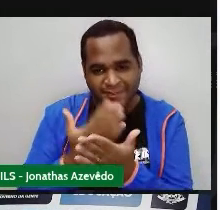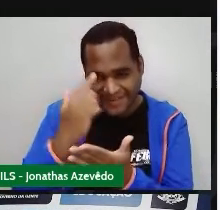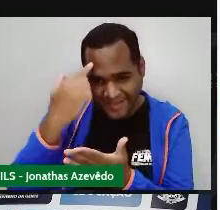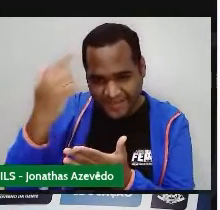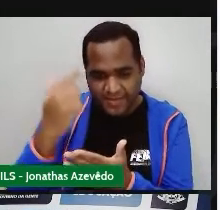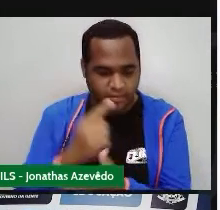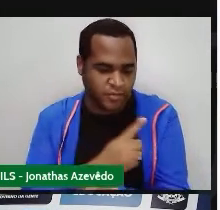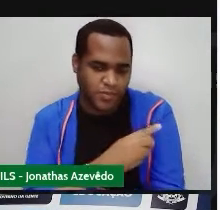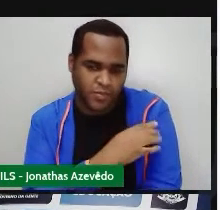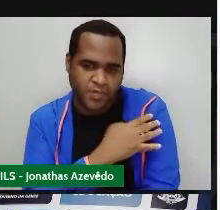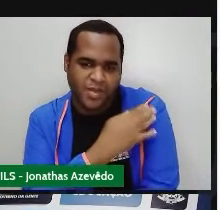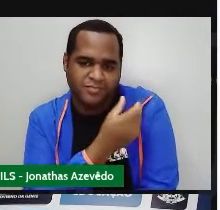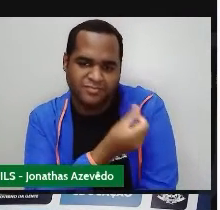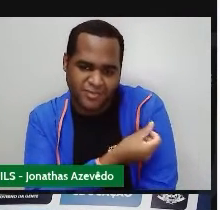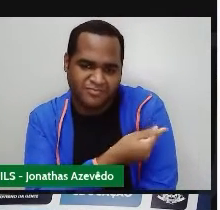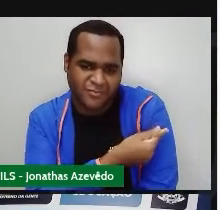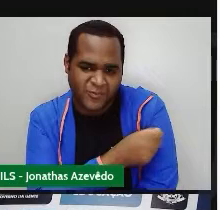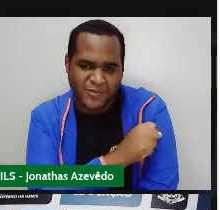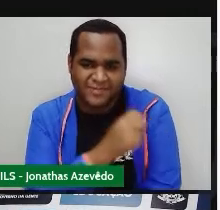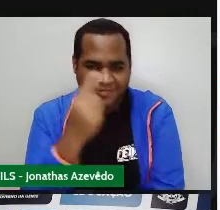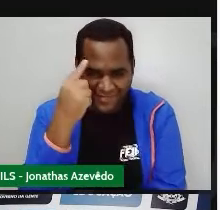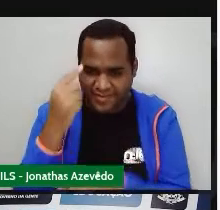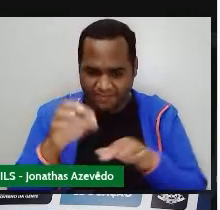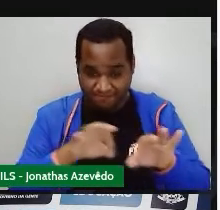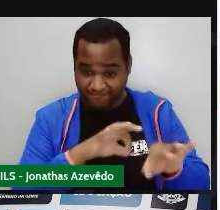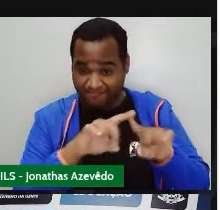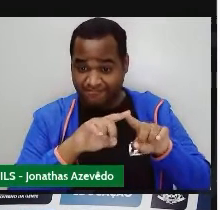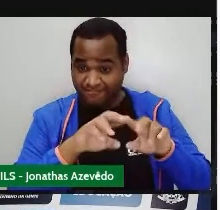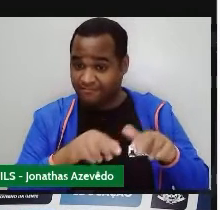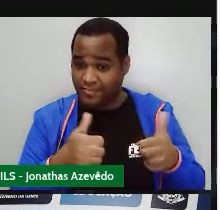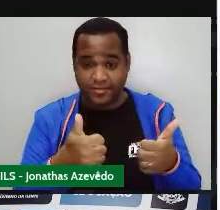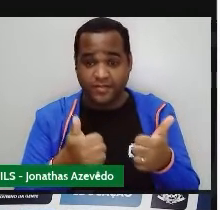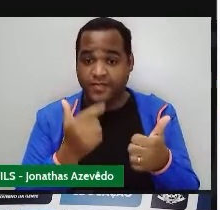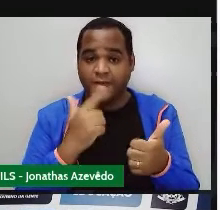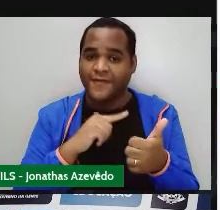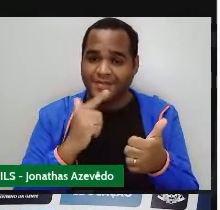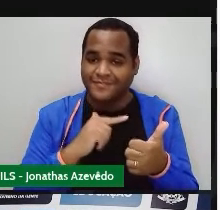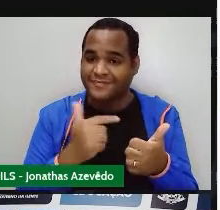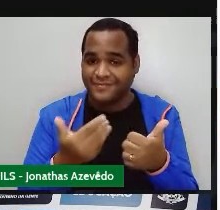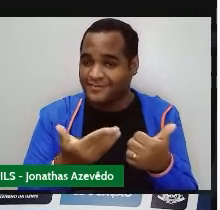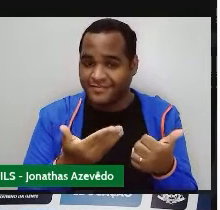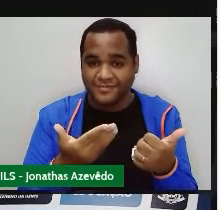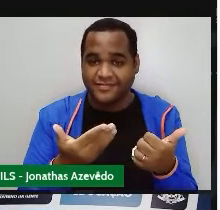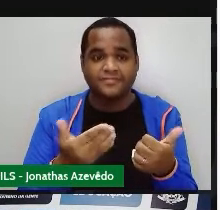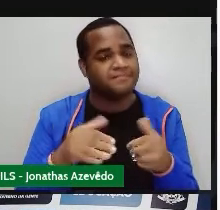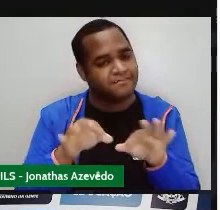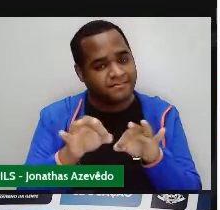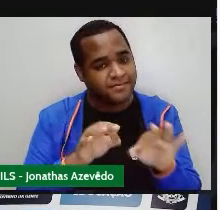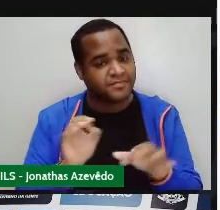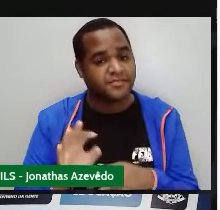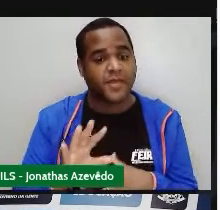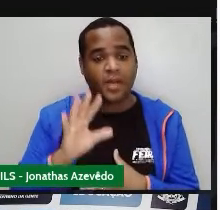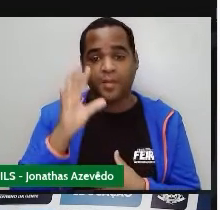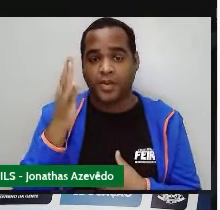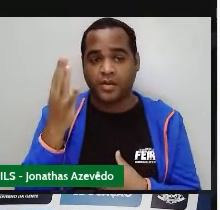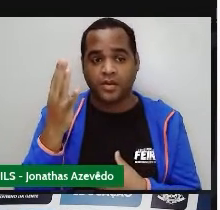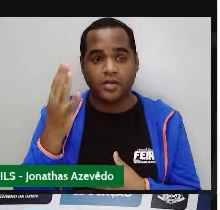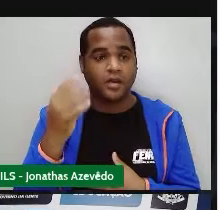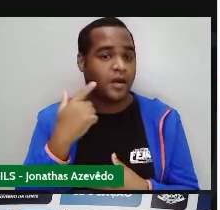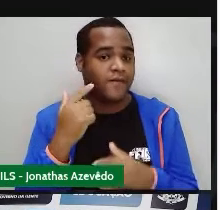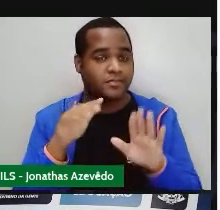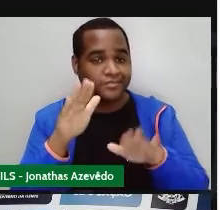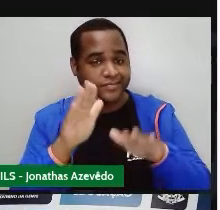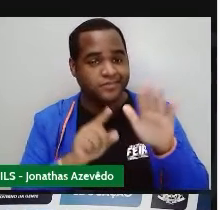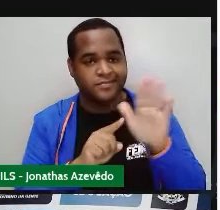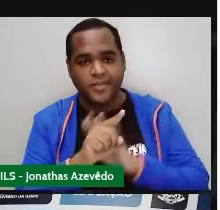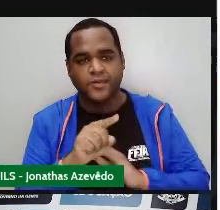gente percebe que estudar matemática a gente resolve muitos problemas de matemática Então são situações são questões